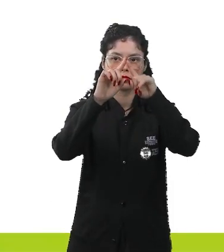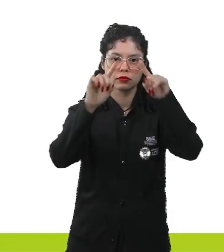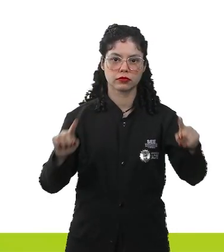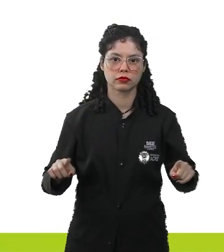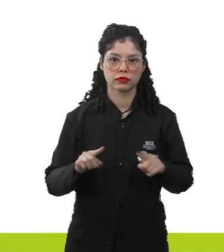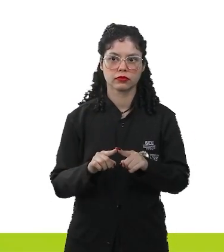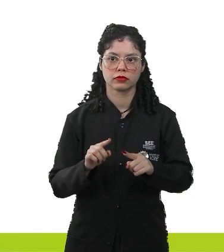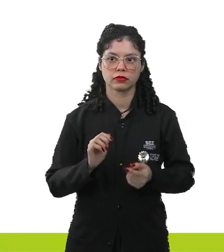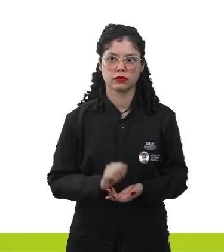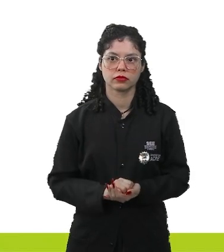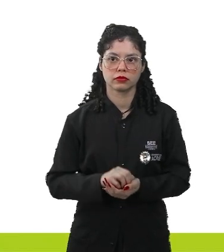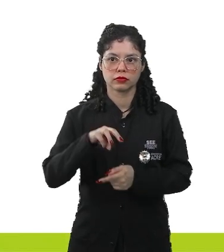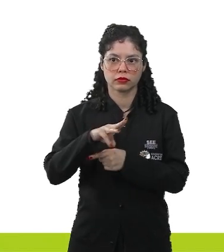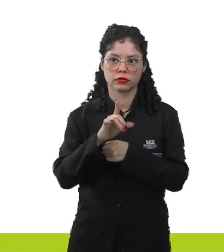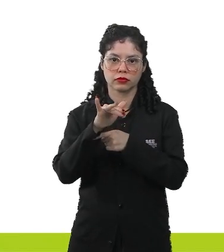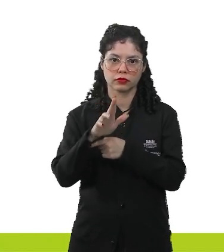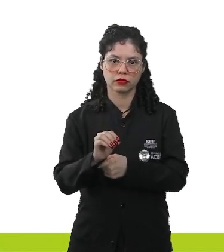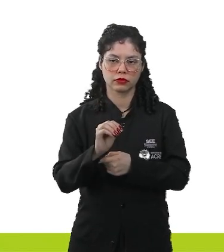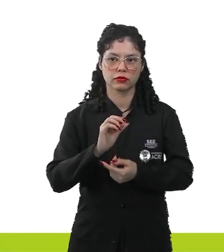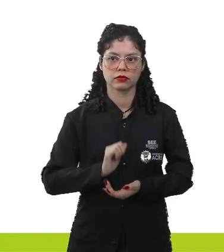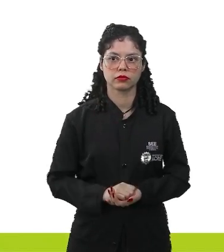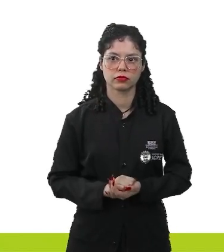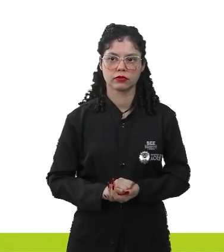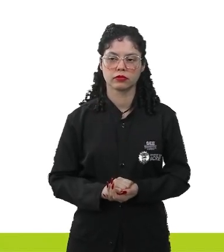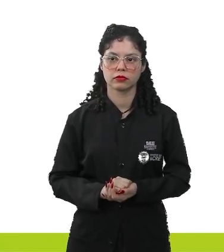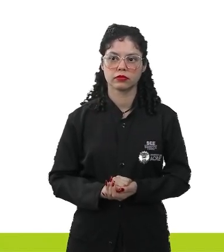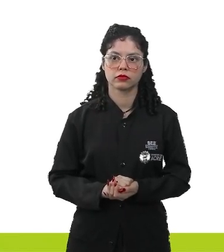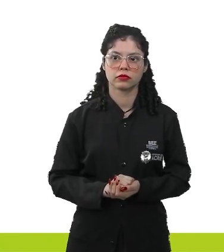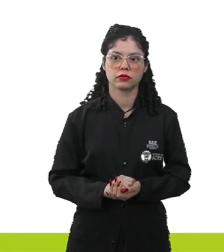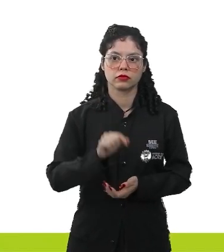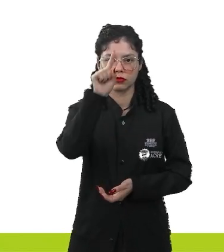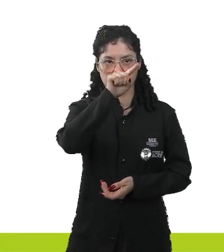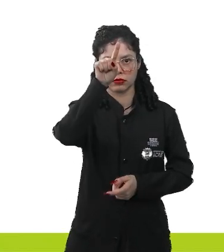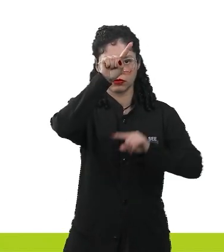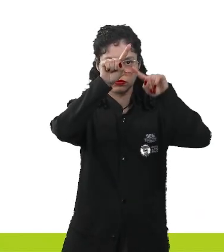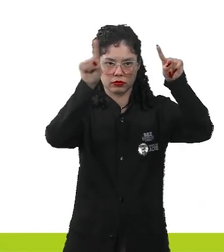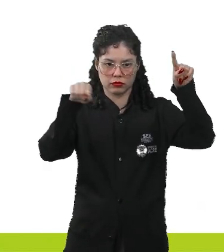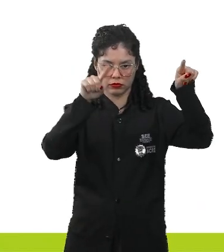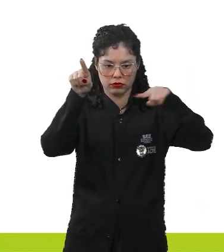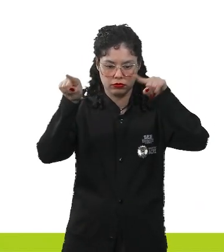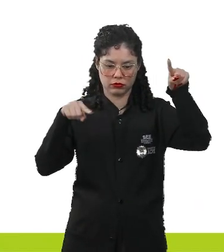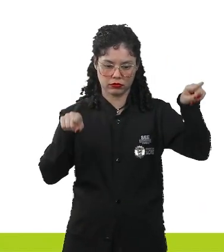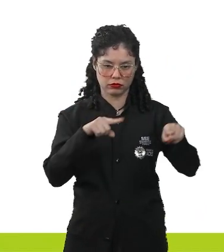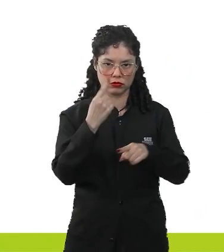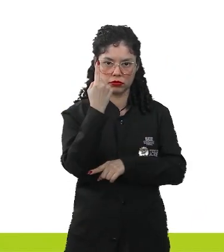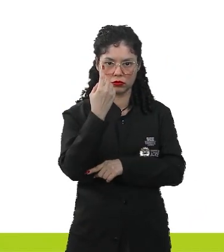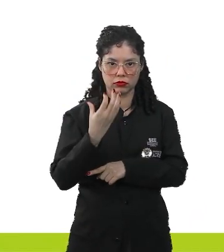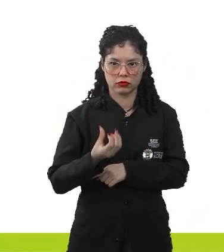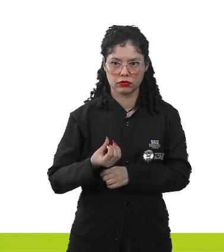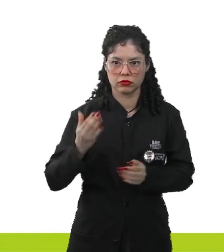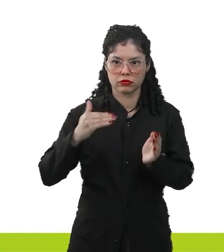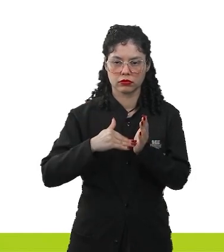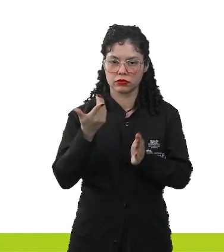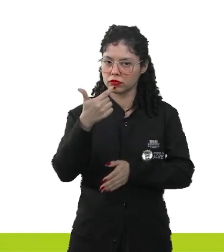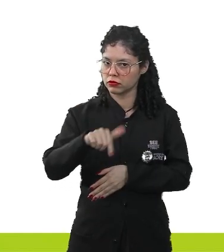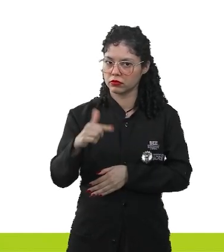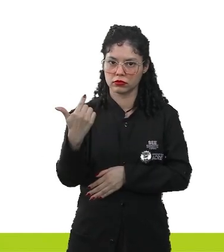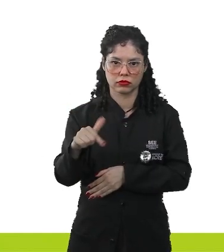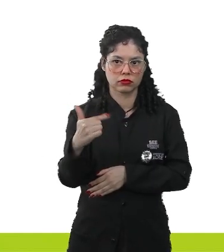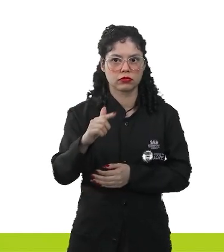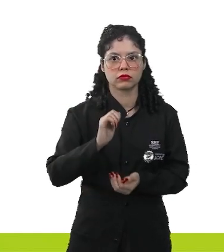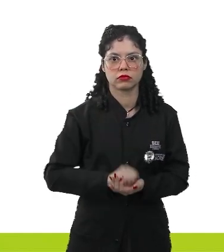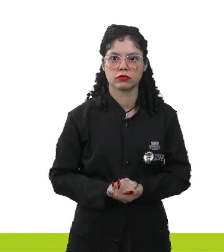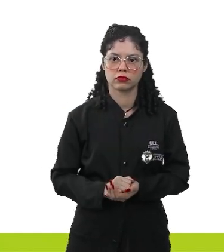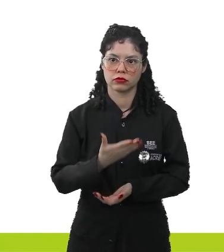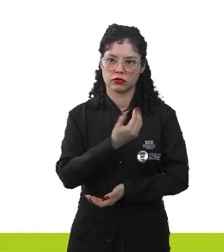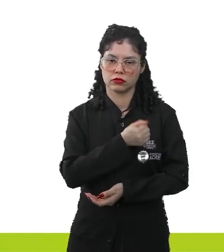figura é denominado triângulo mágico. Nos círculos, escrevem-se os números de 1 a 6, sem repetição, com um